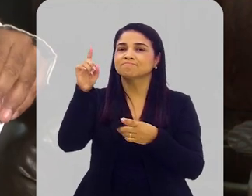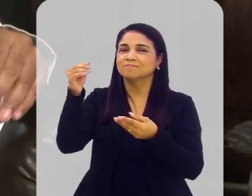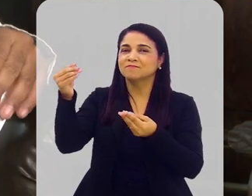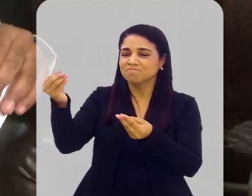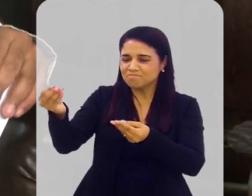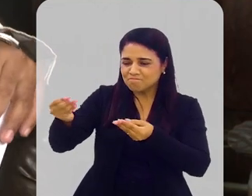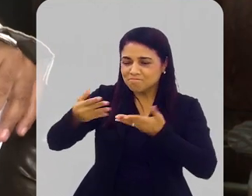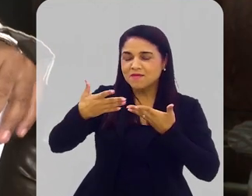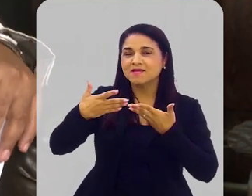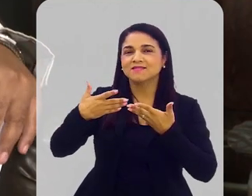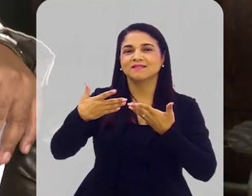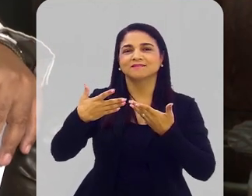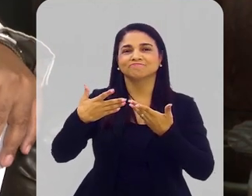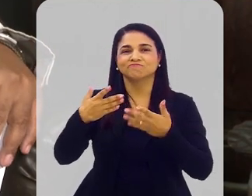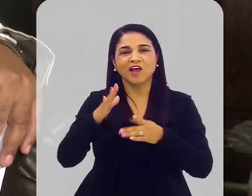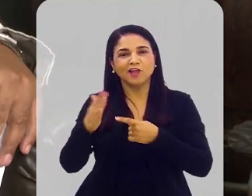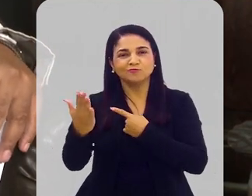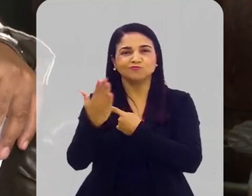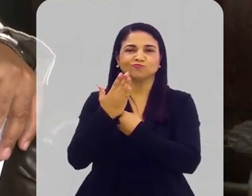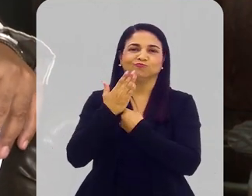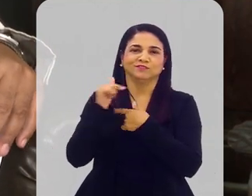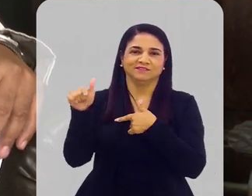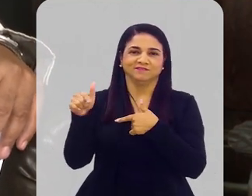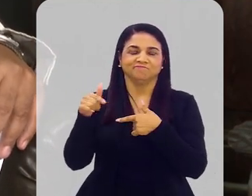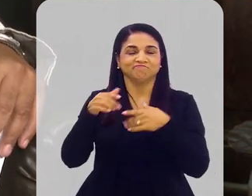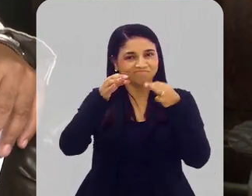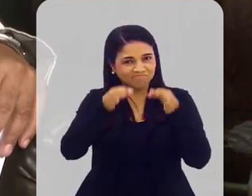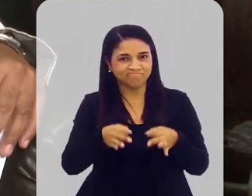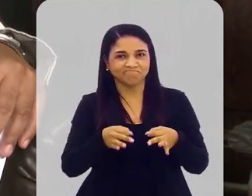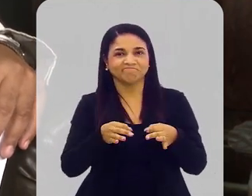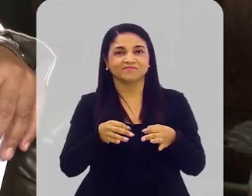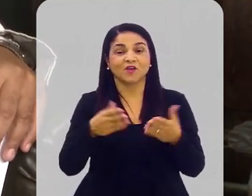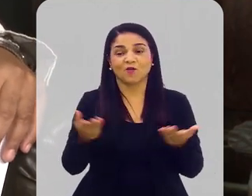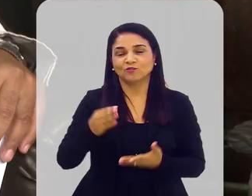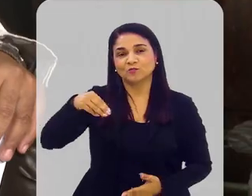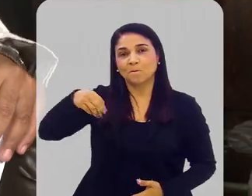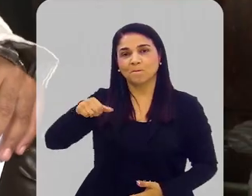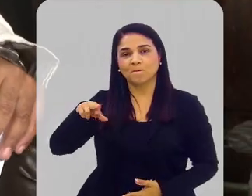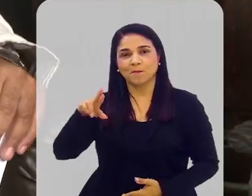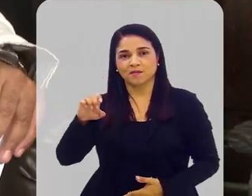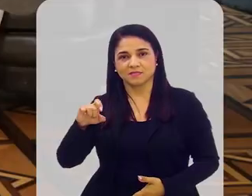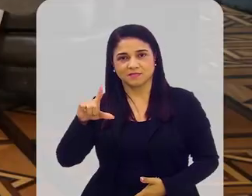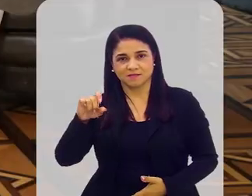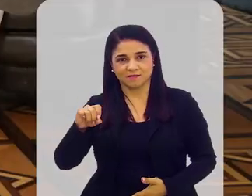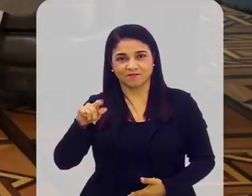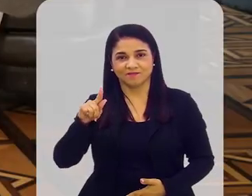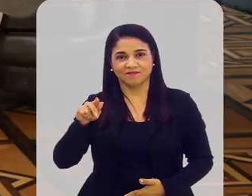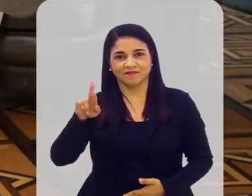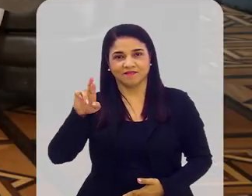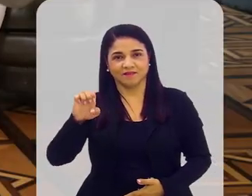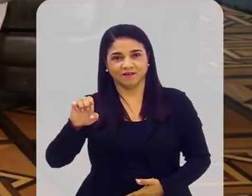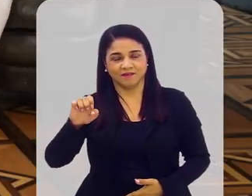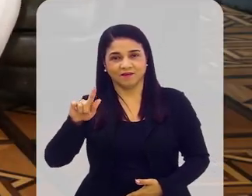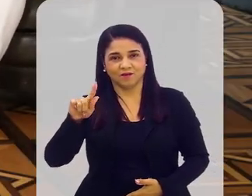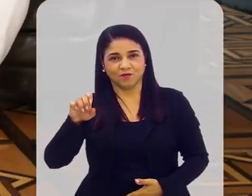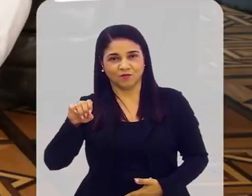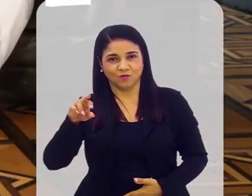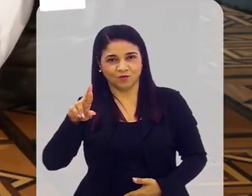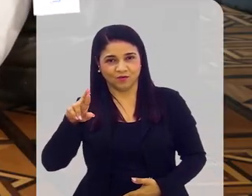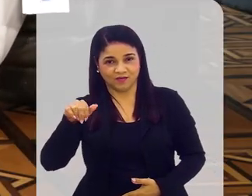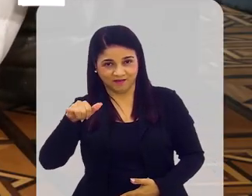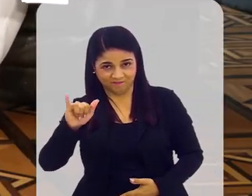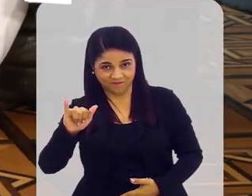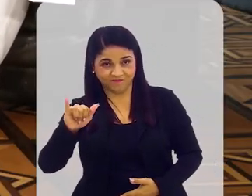enviando muito processo e que vai dar muito certo. Hoje conosco, Marcelo Gregory. Marcelo, bom demais